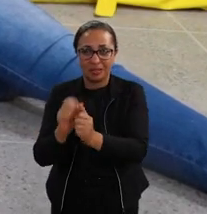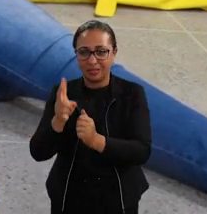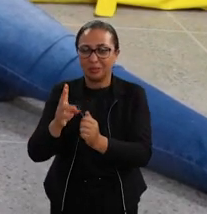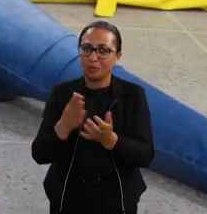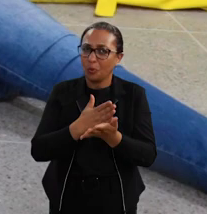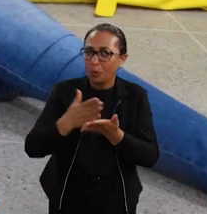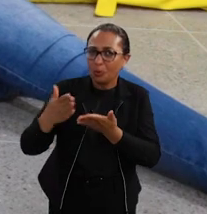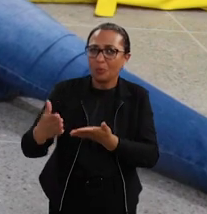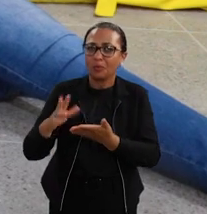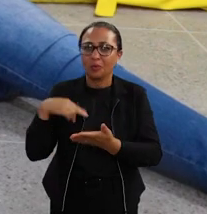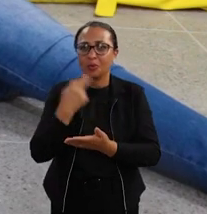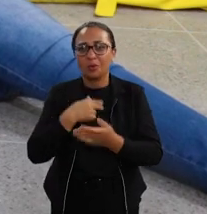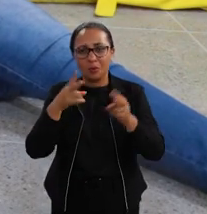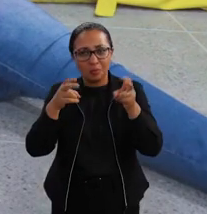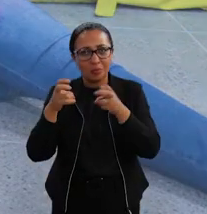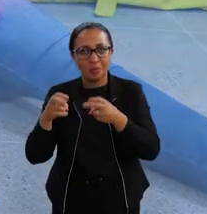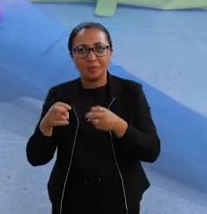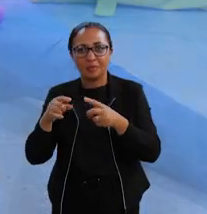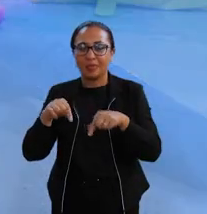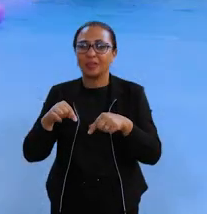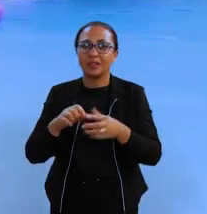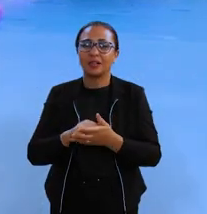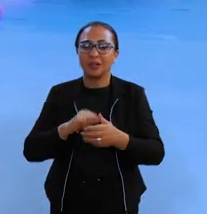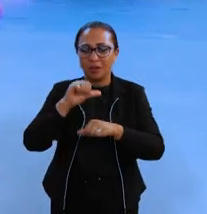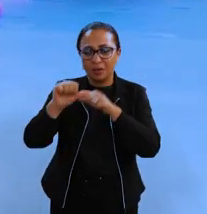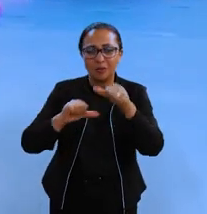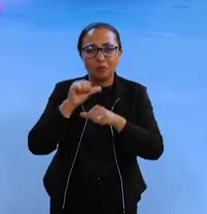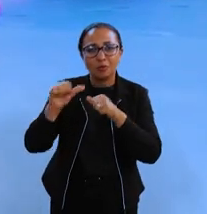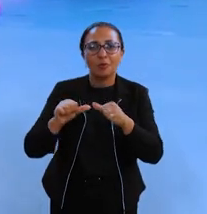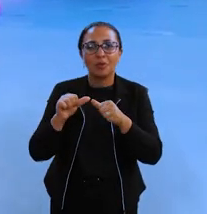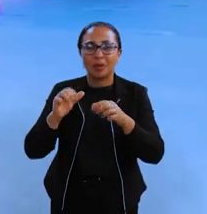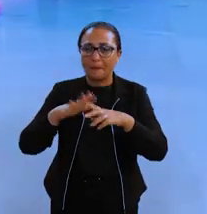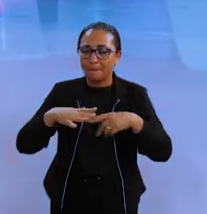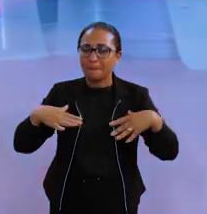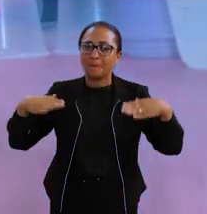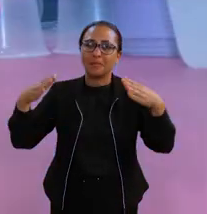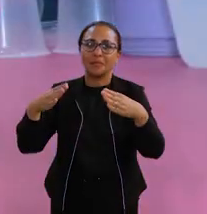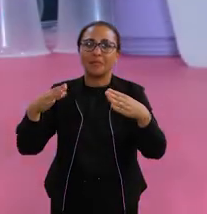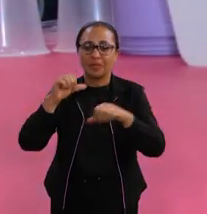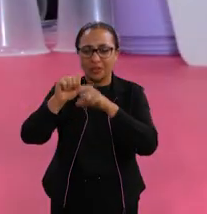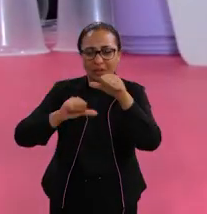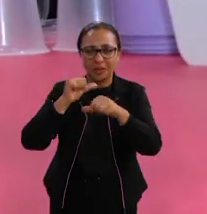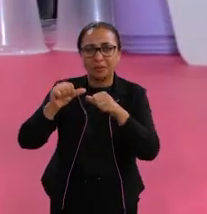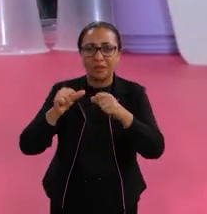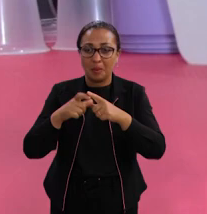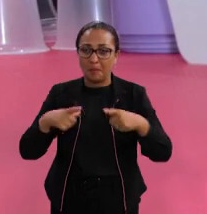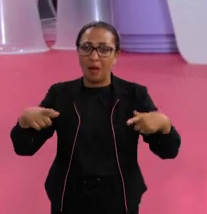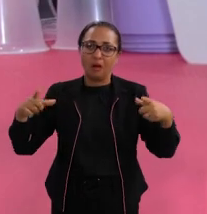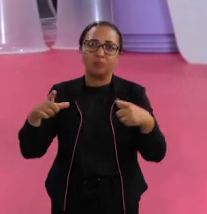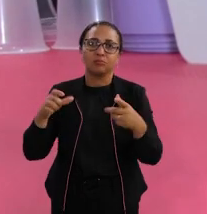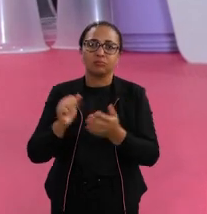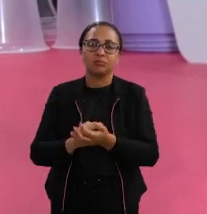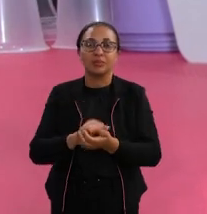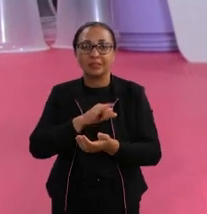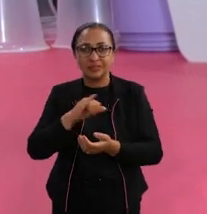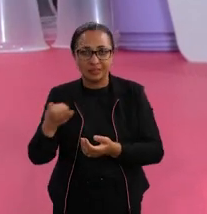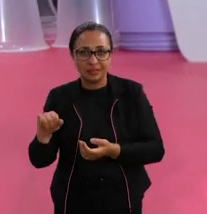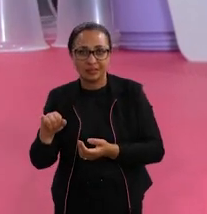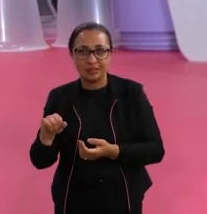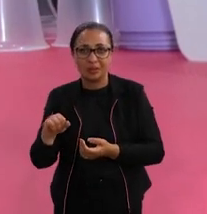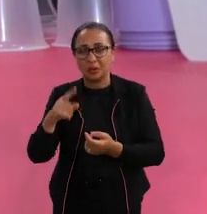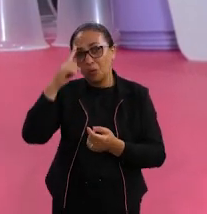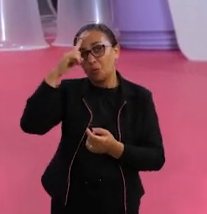desde o começo, a gente via esse desenvolvimento, né, maior, esse desempenho motor maior. E